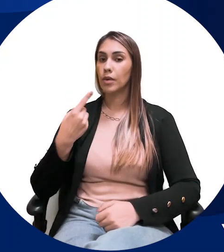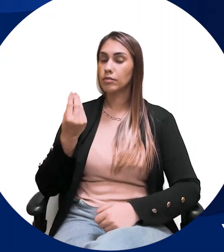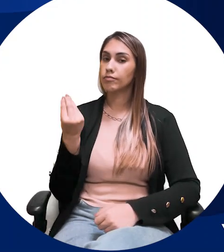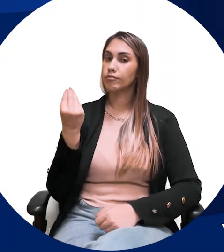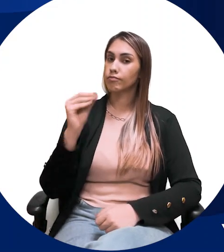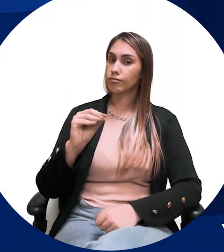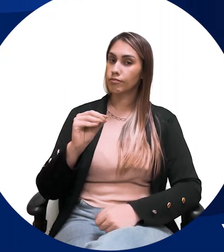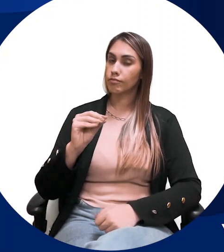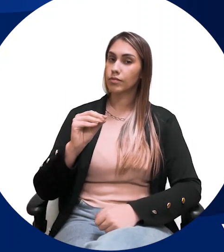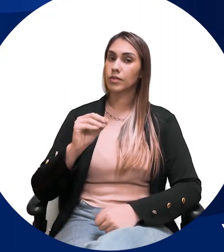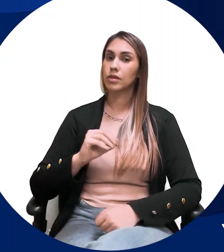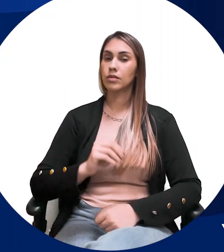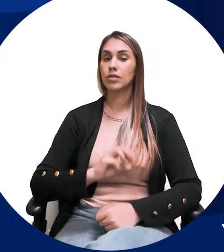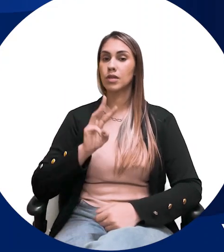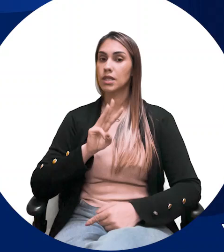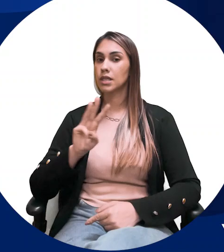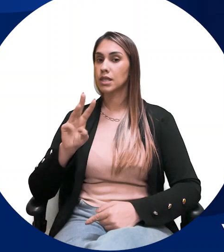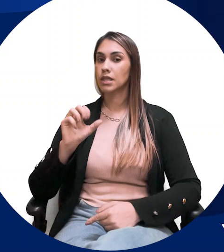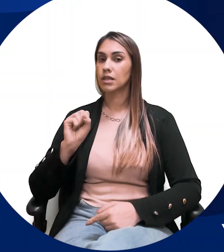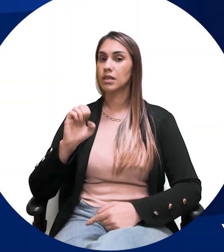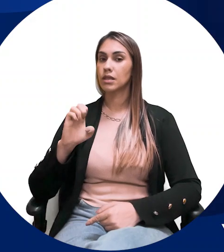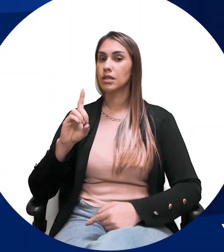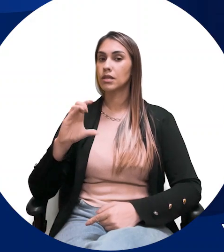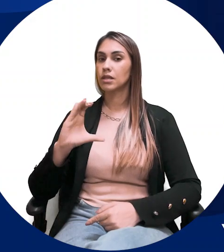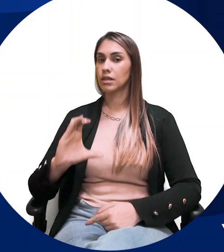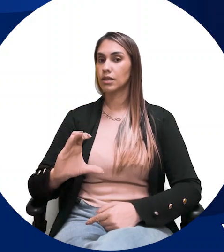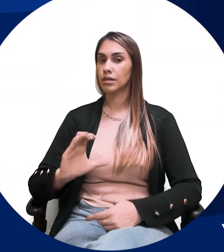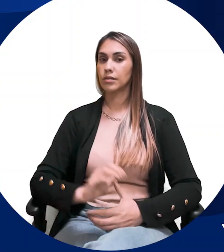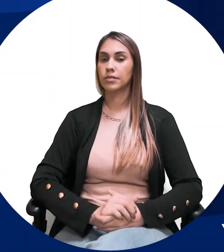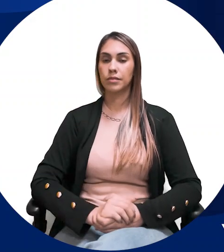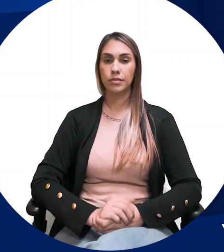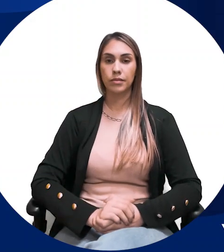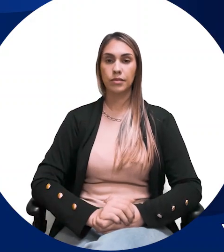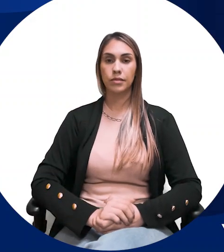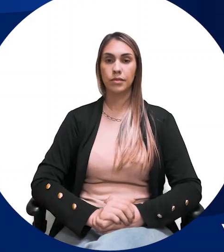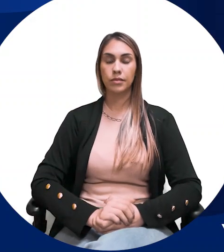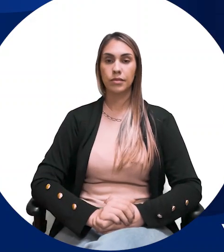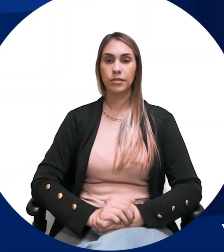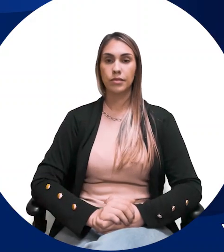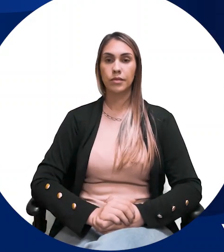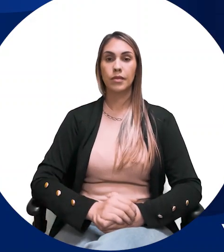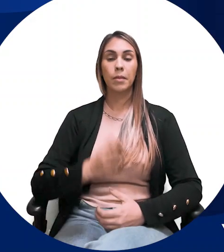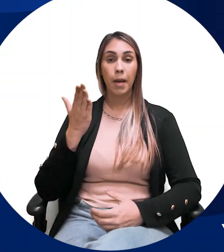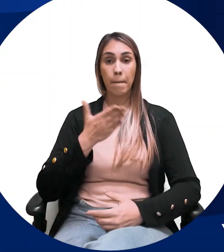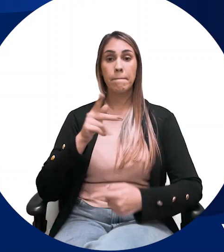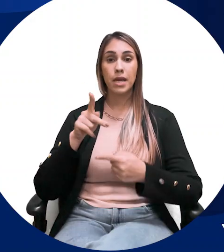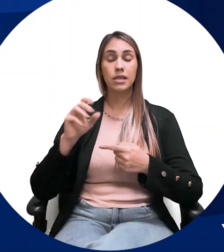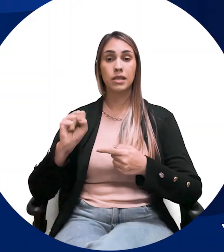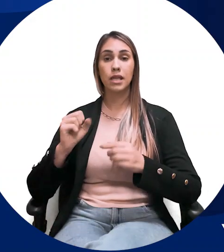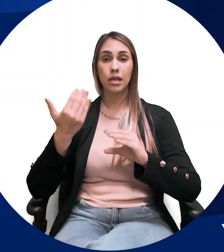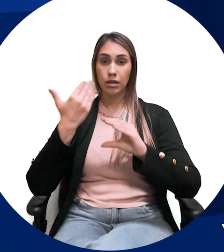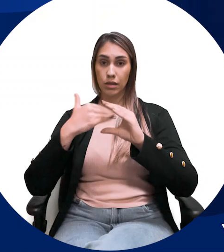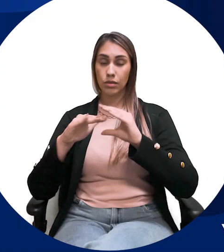após a publicação do resultado da etapa 1 no site da SEDUC, através do portal COS e